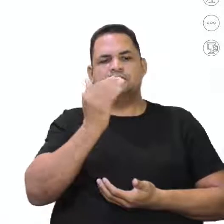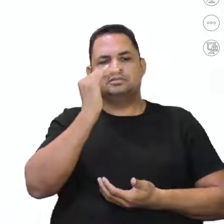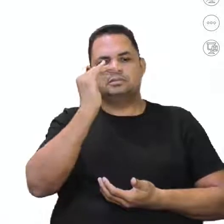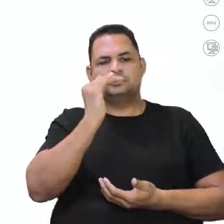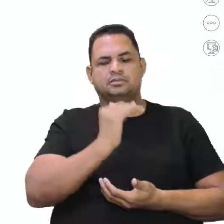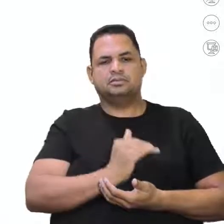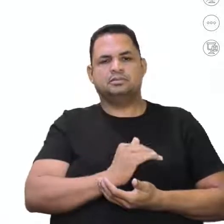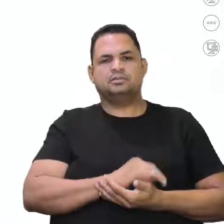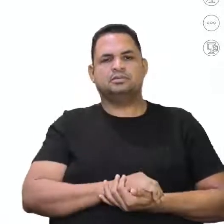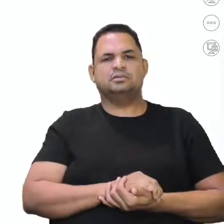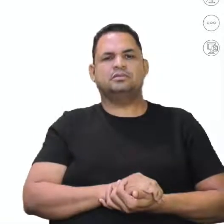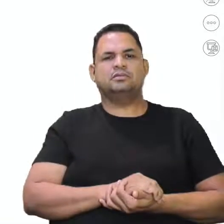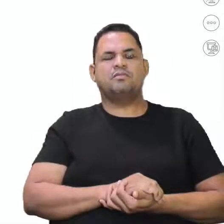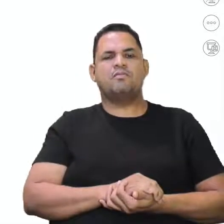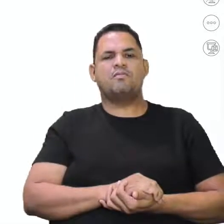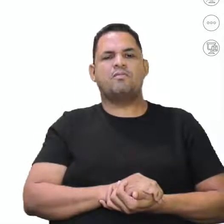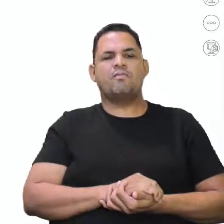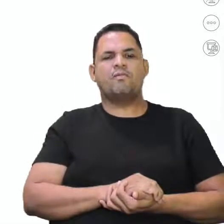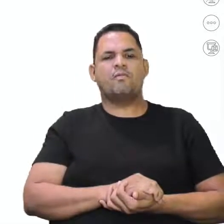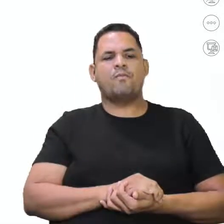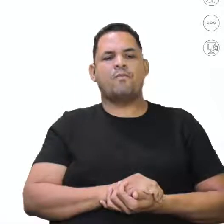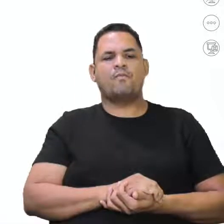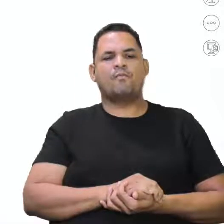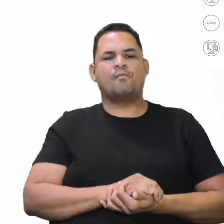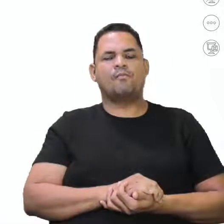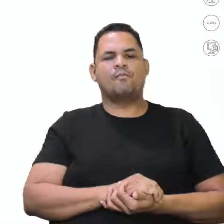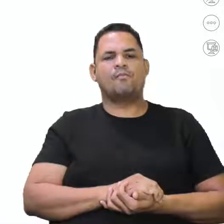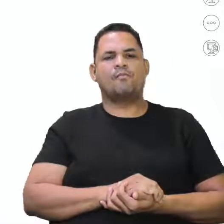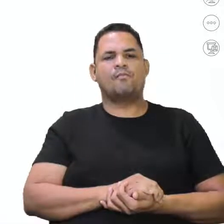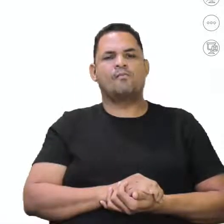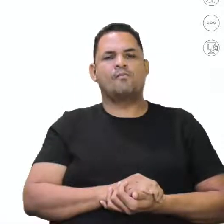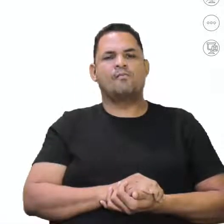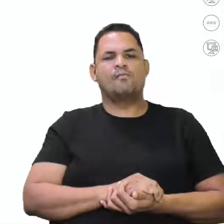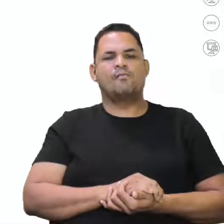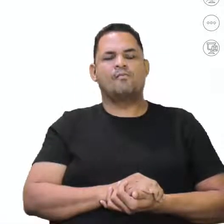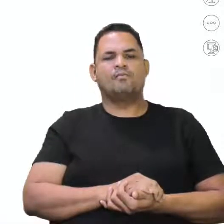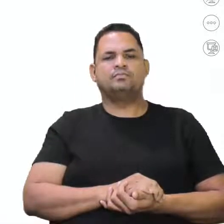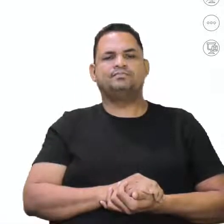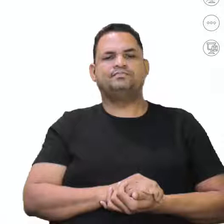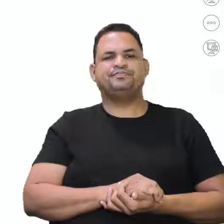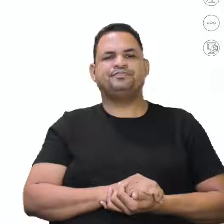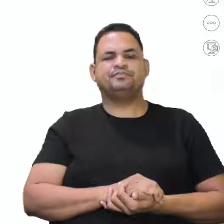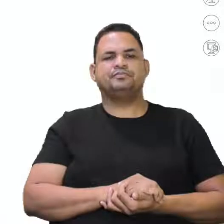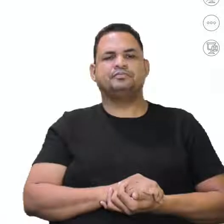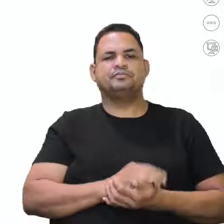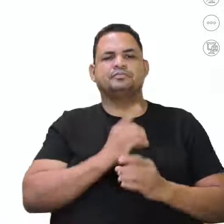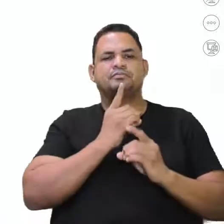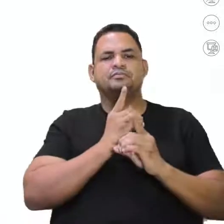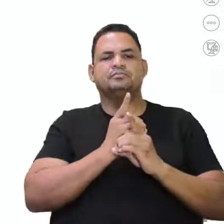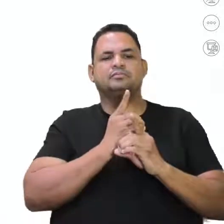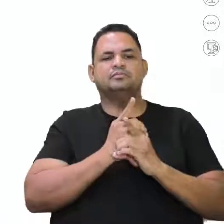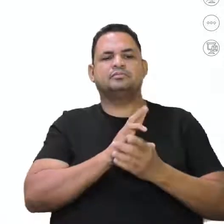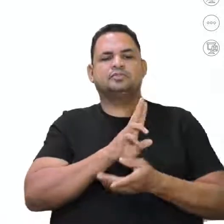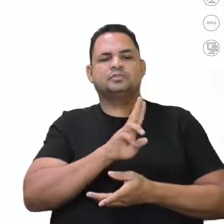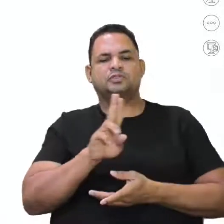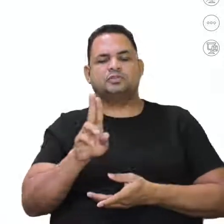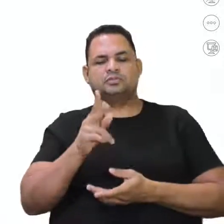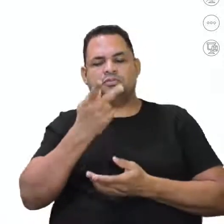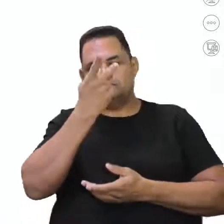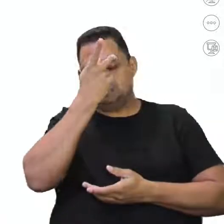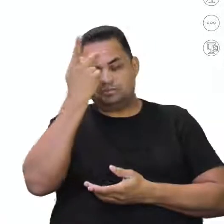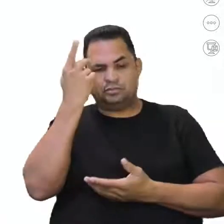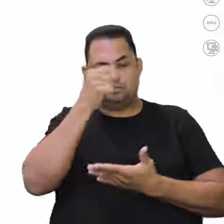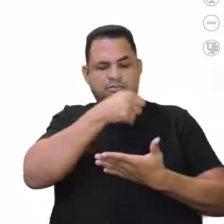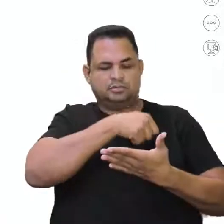aqui embaixo as well também. Certo? E na source você encontra o quê? O nome da pessoa